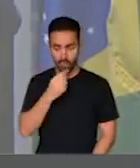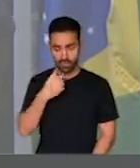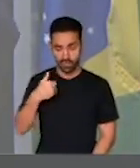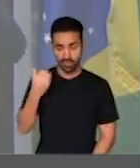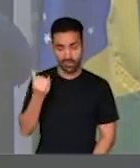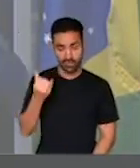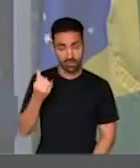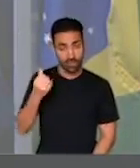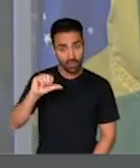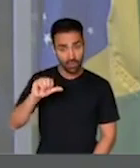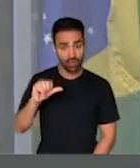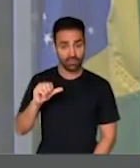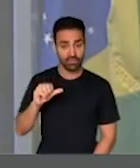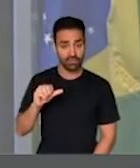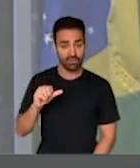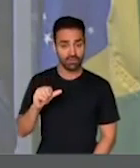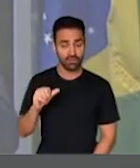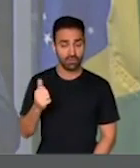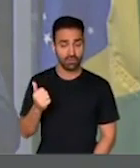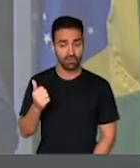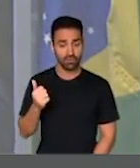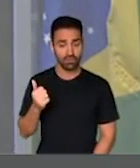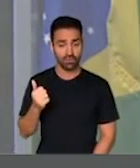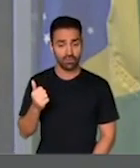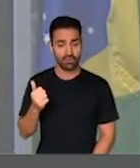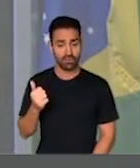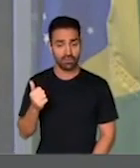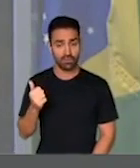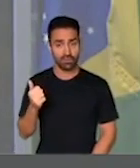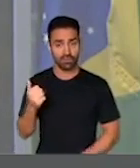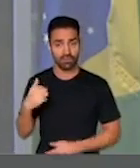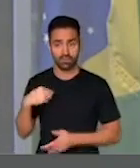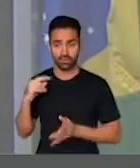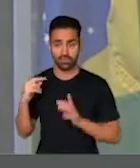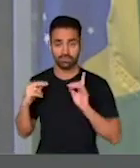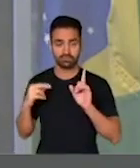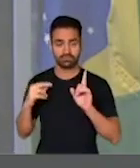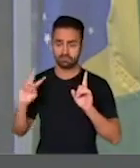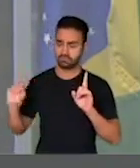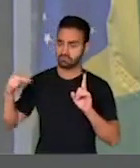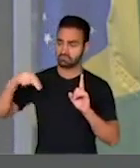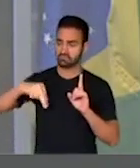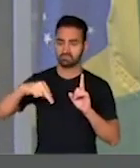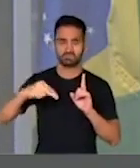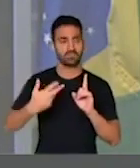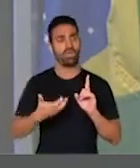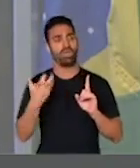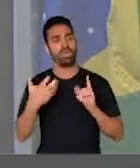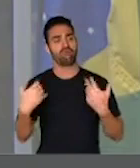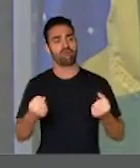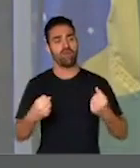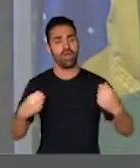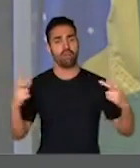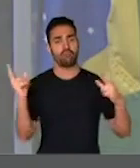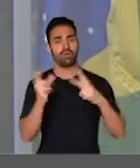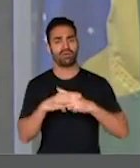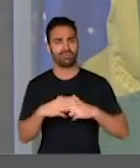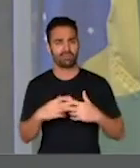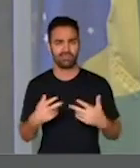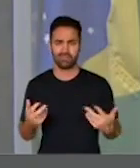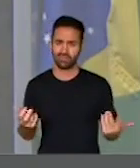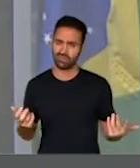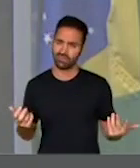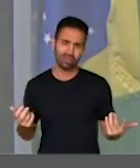frente e levanta um marmanjão para provocar ou para chamar para o embate? Isso não é construir